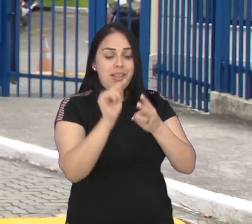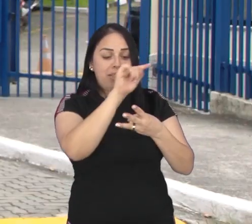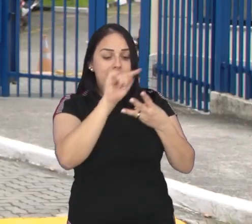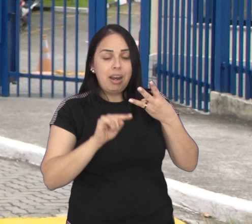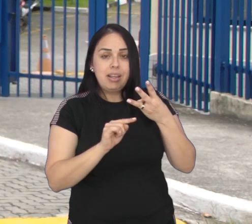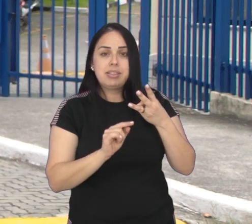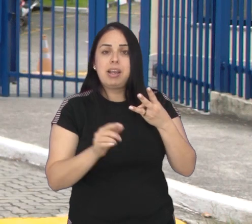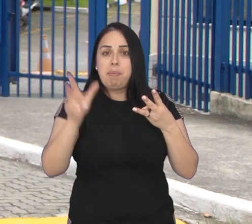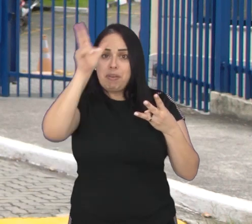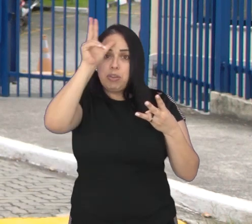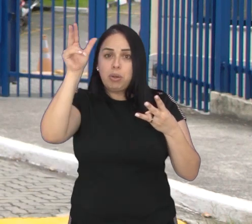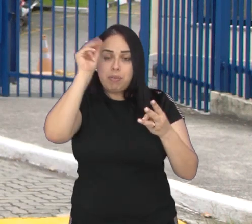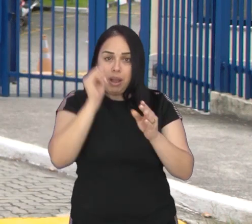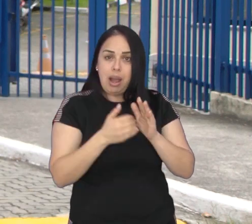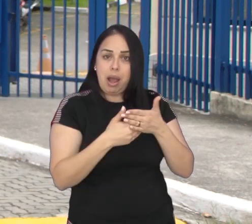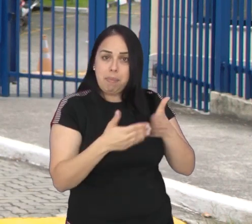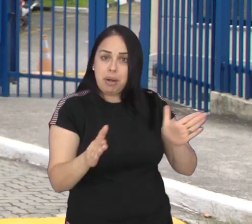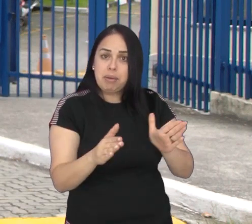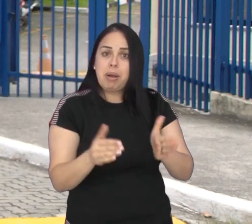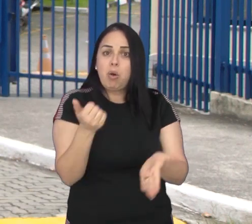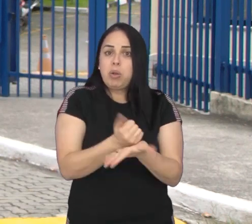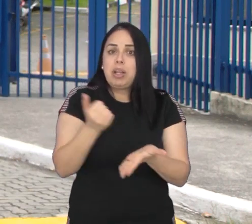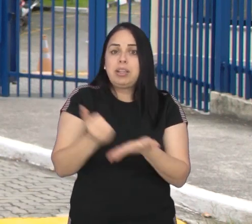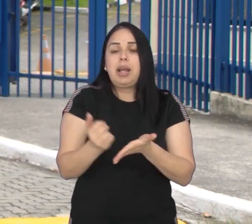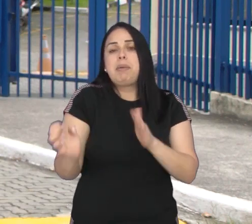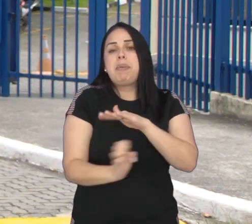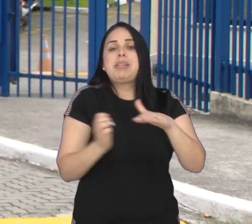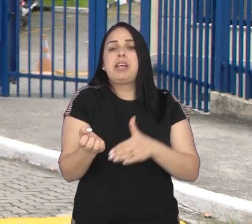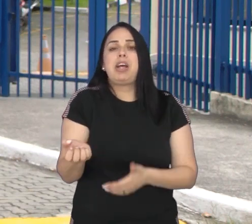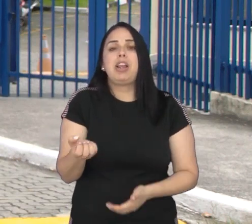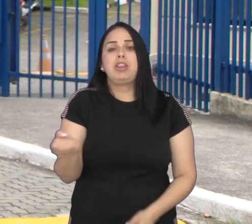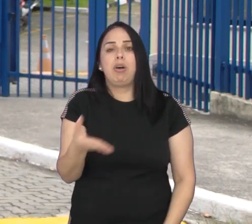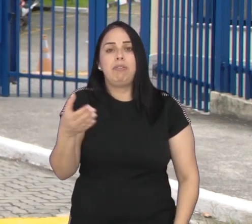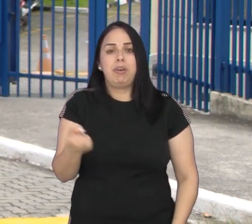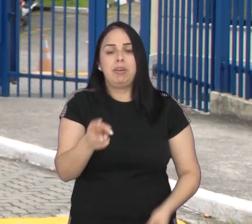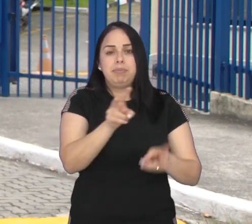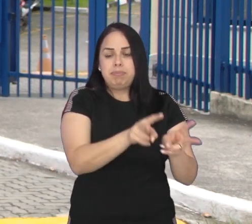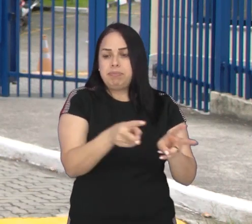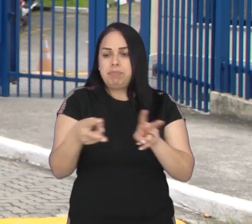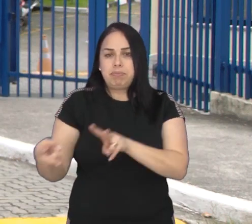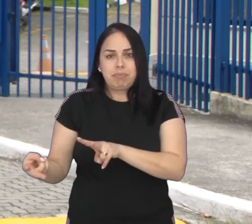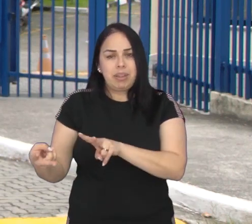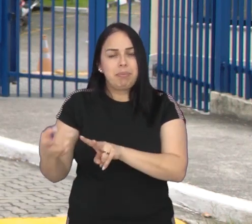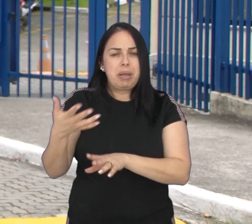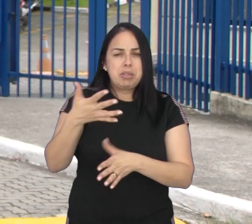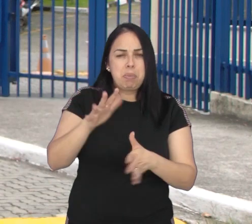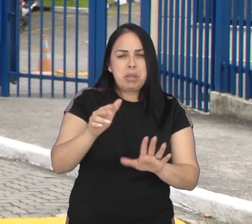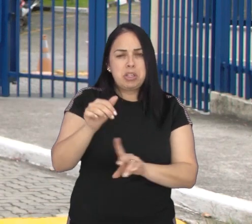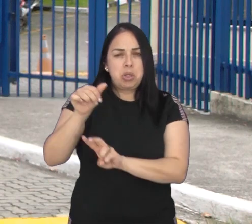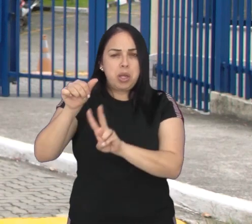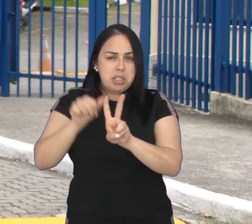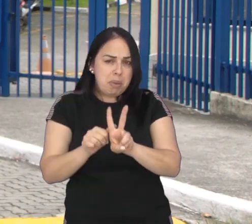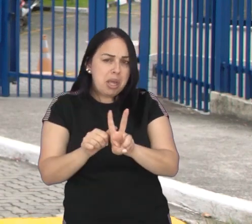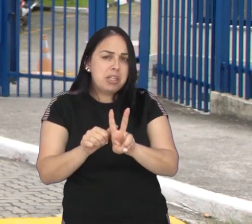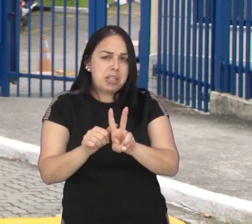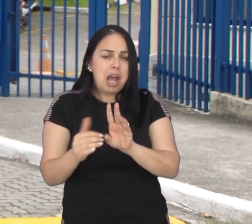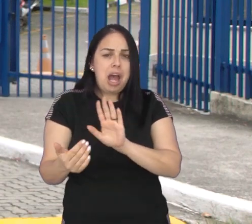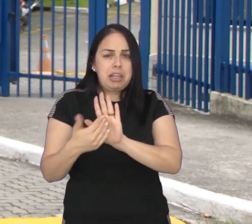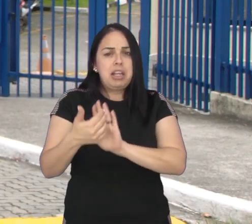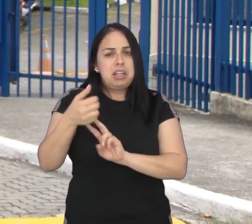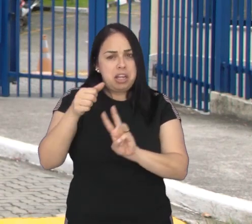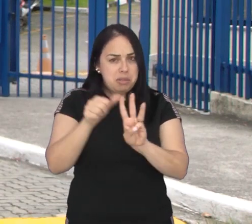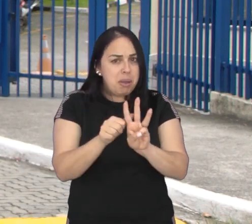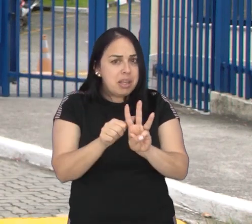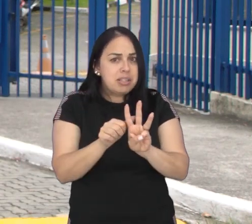chamamento serão abertos pela Prefeitura para a contratação de uma nova empresa. E essa transição deve durar de 60 a